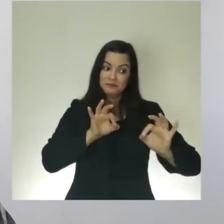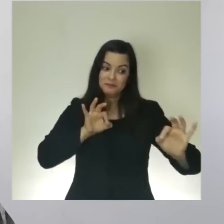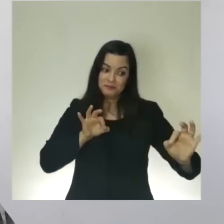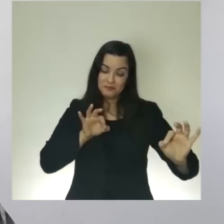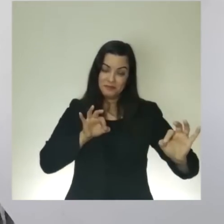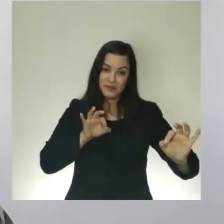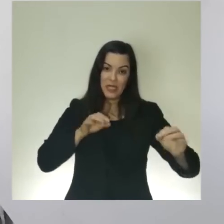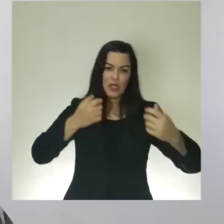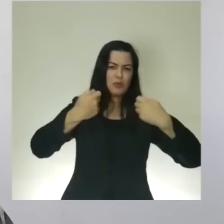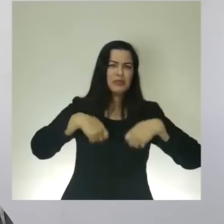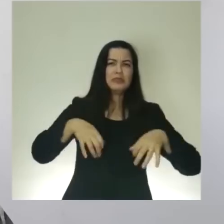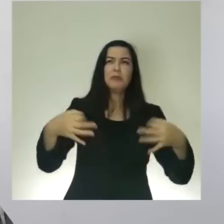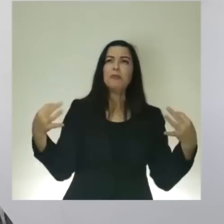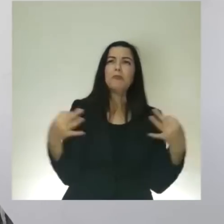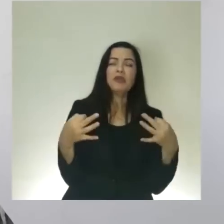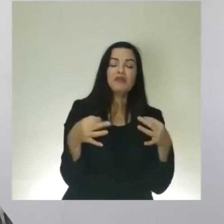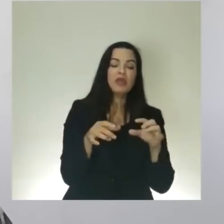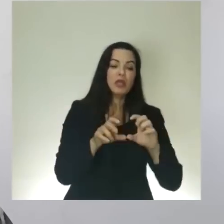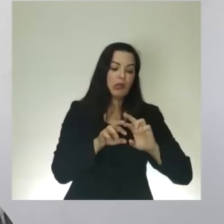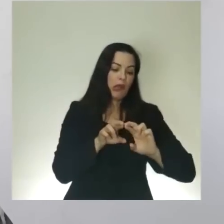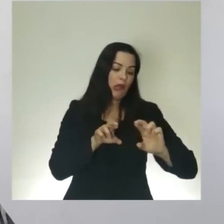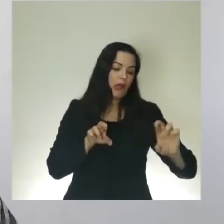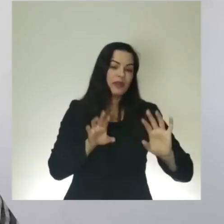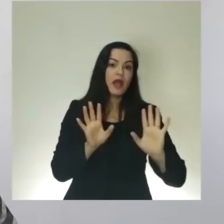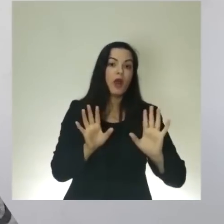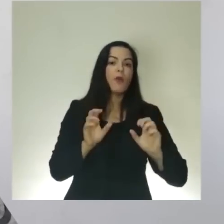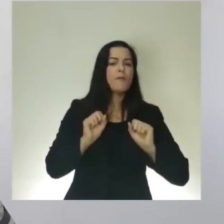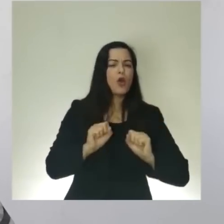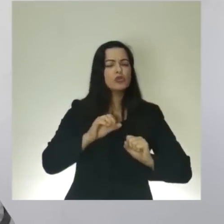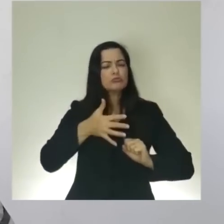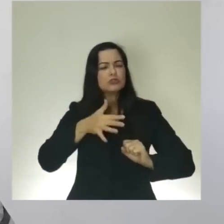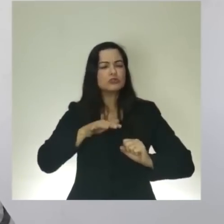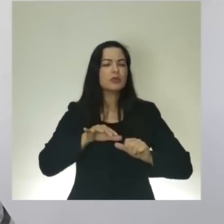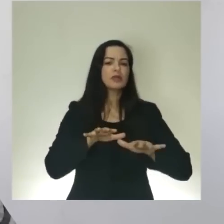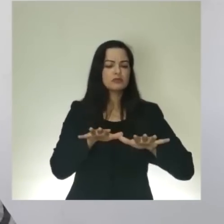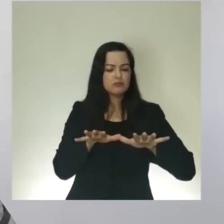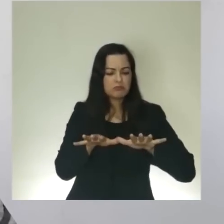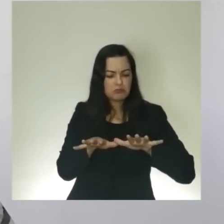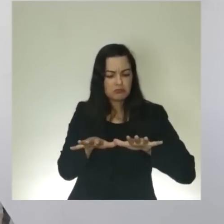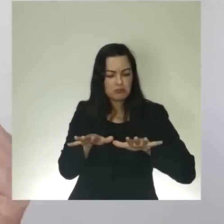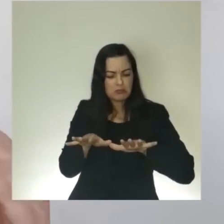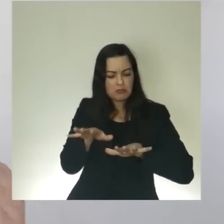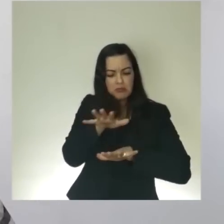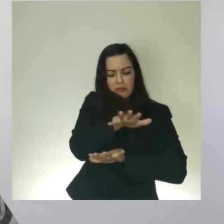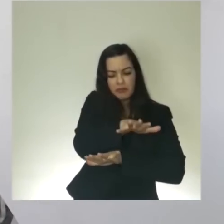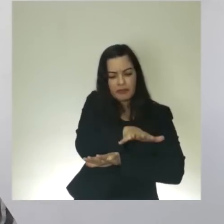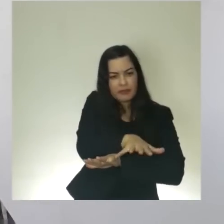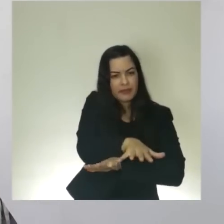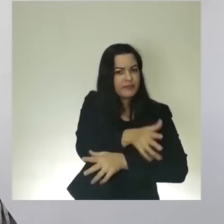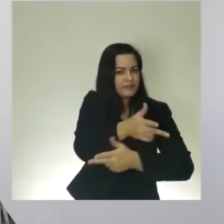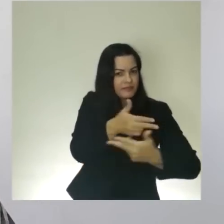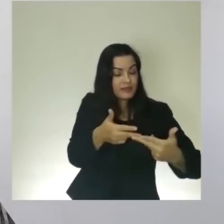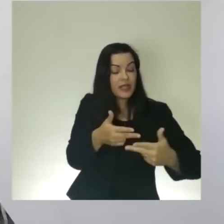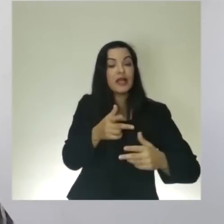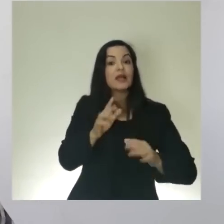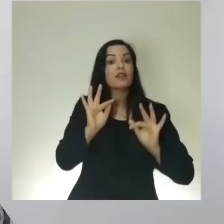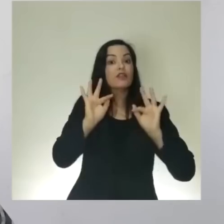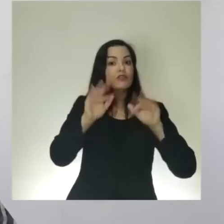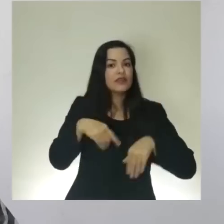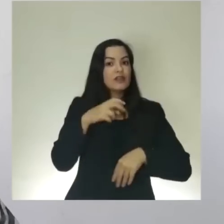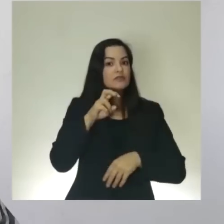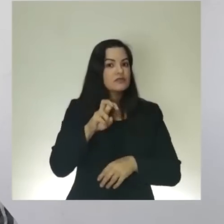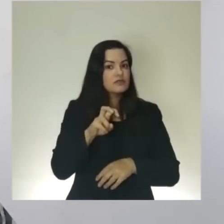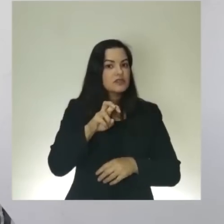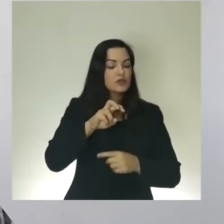distâncias. Não precisa ser uma medida exata, pode ser uma estimativa. E ao final de 5